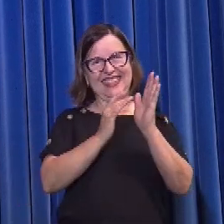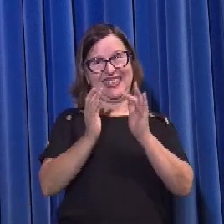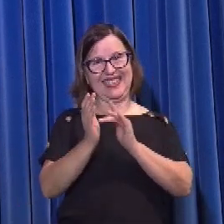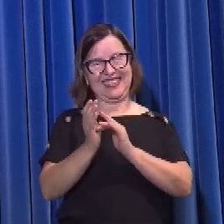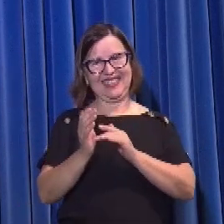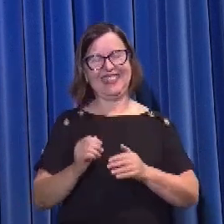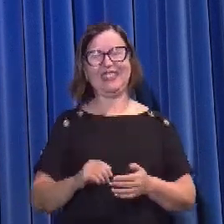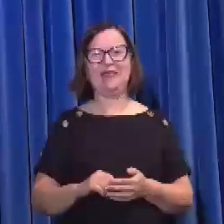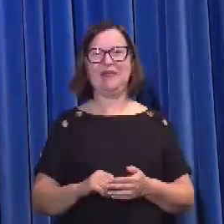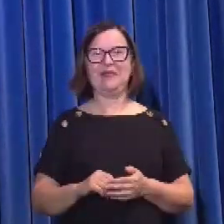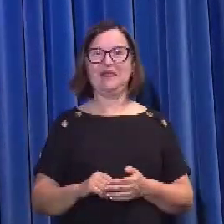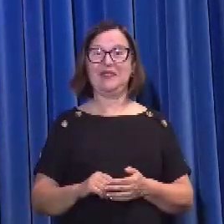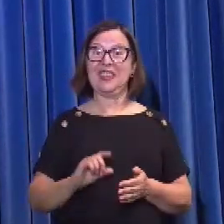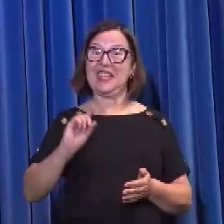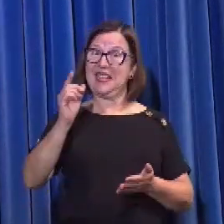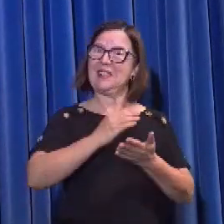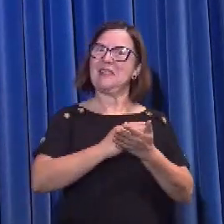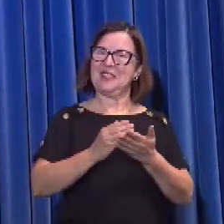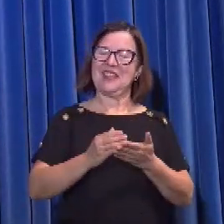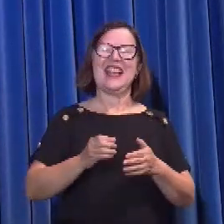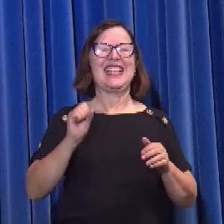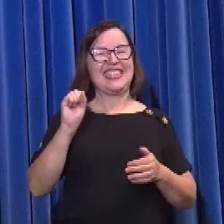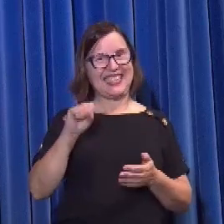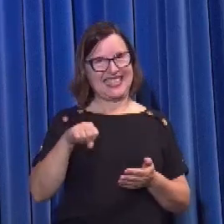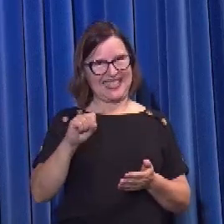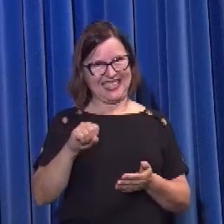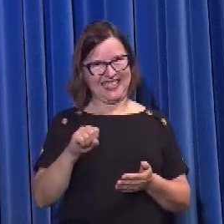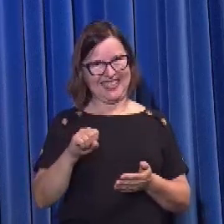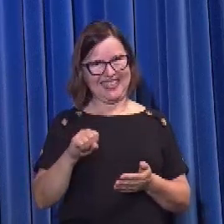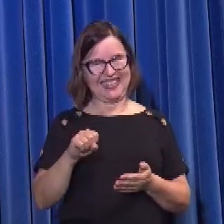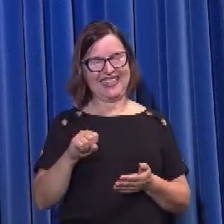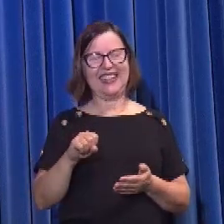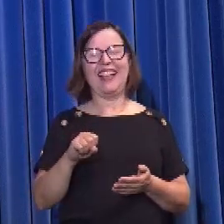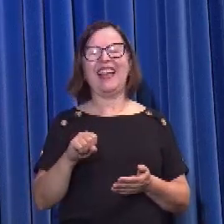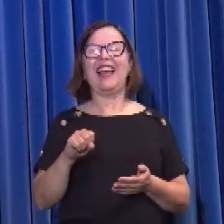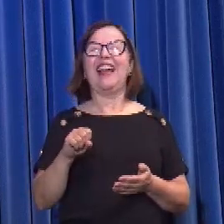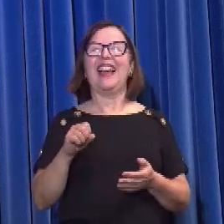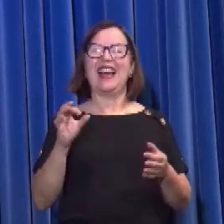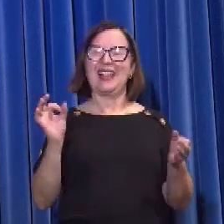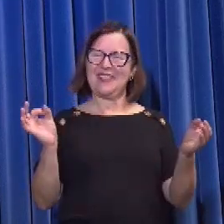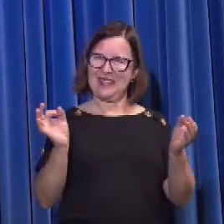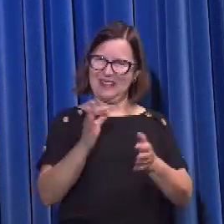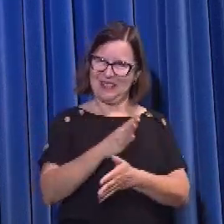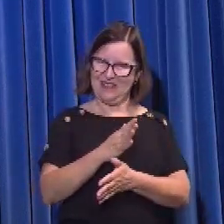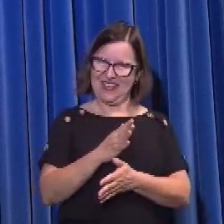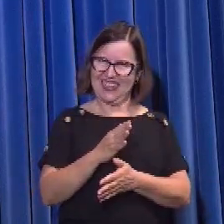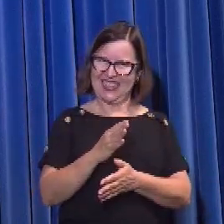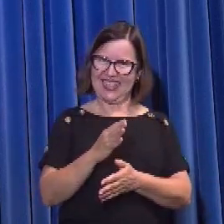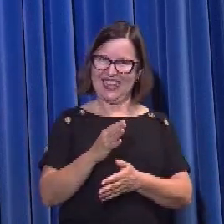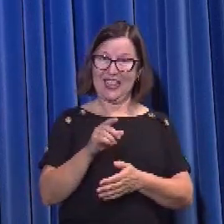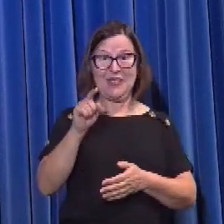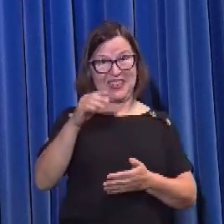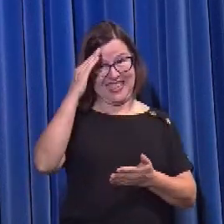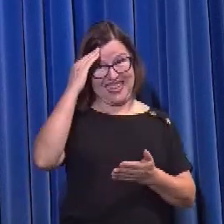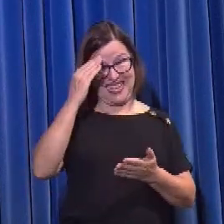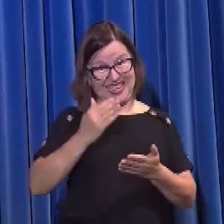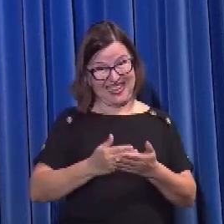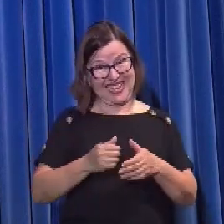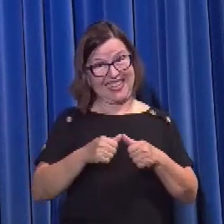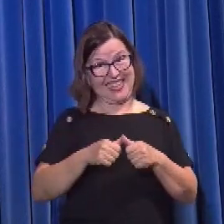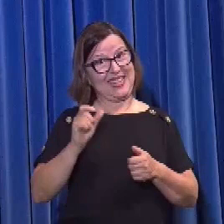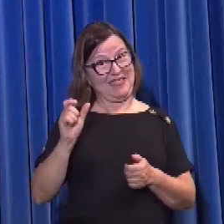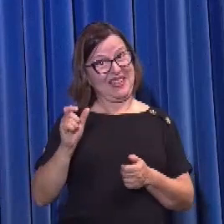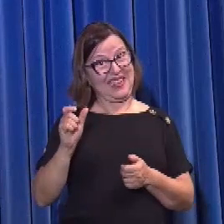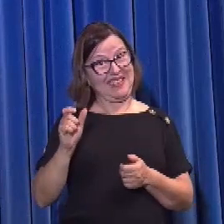Ele começou? Começou. Ele vai completar a sua obra. Você crê nessa palavra ou não?